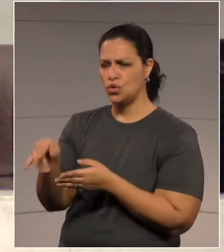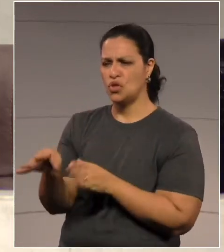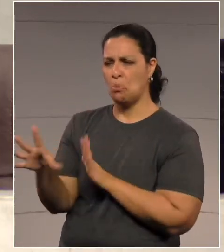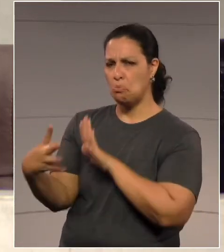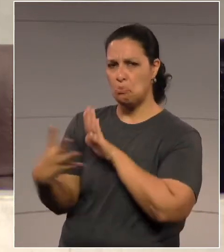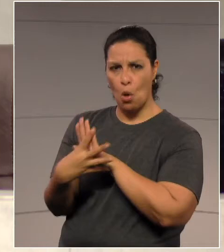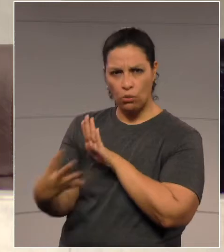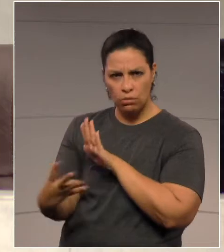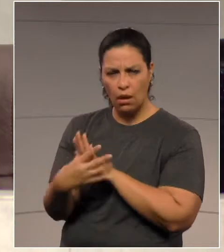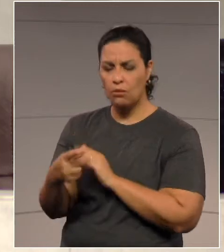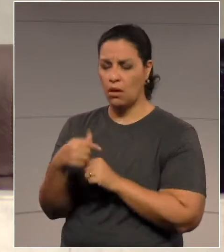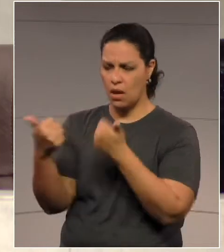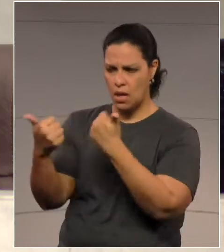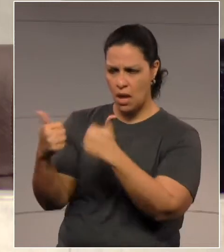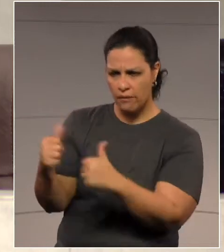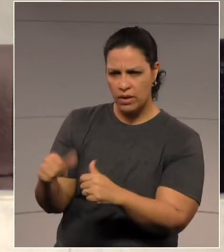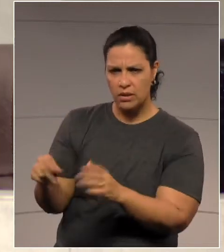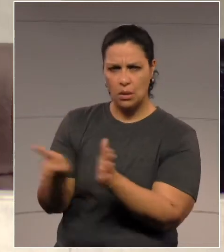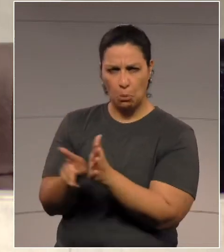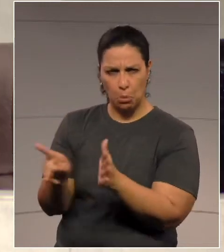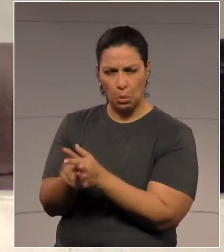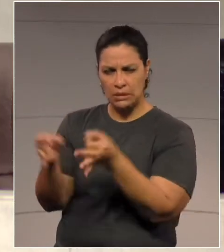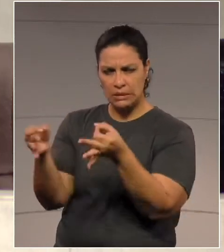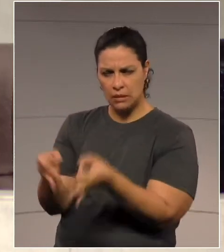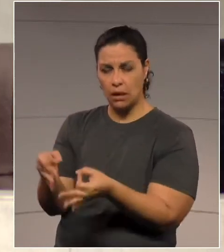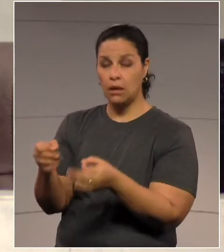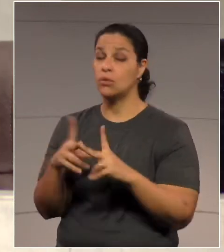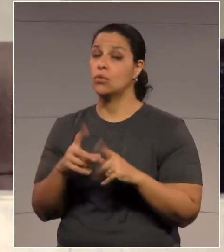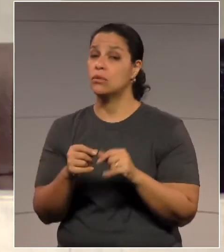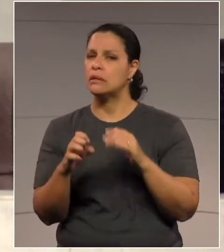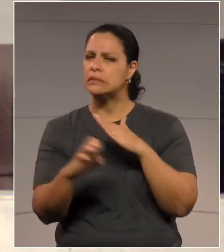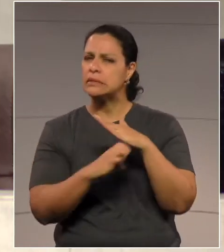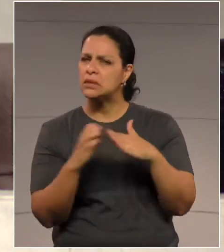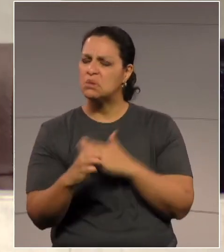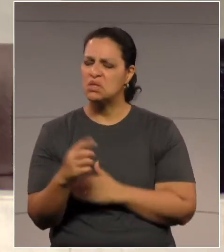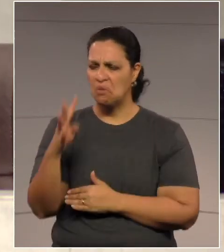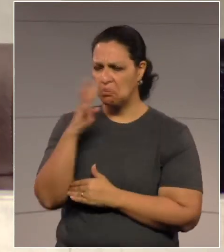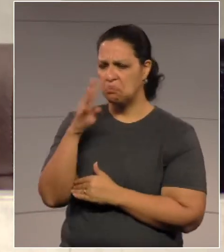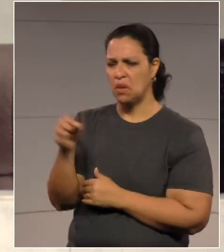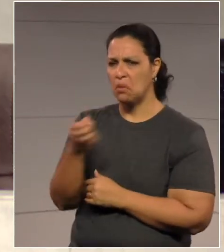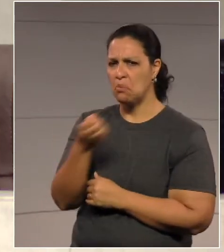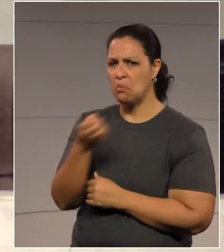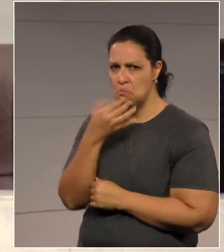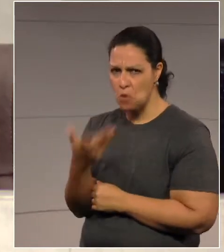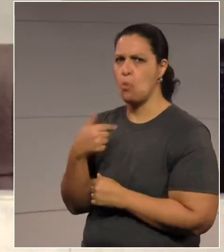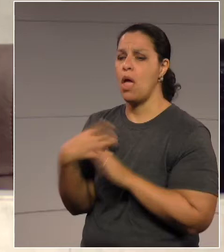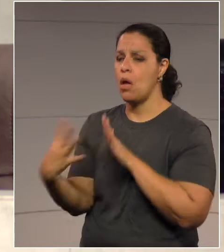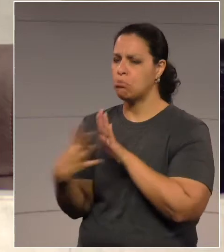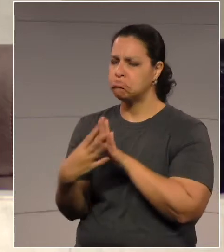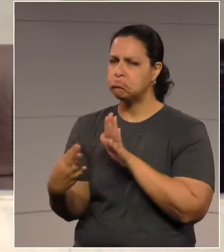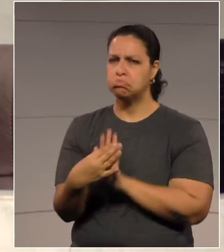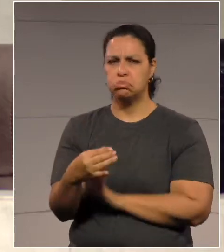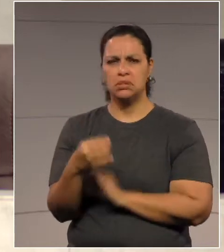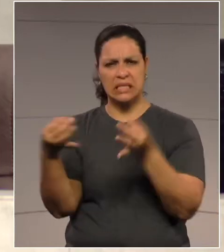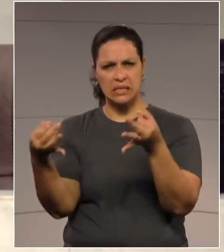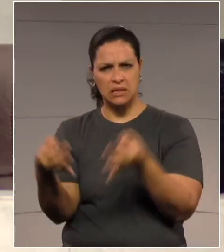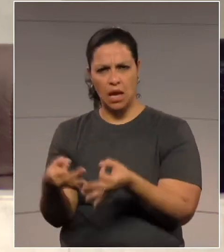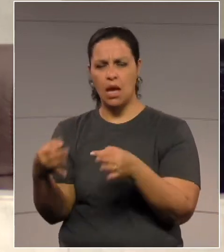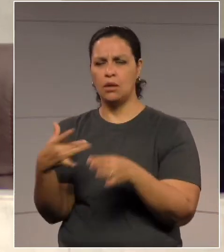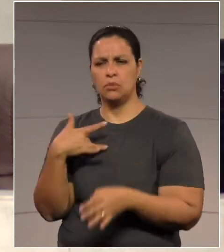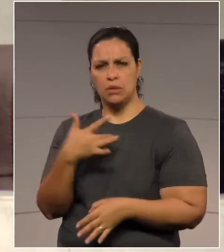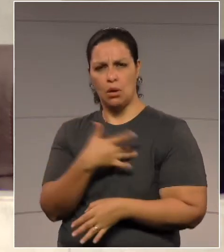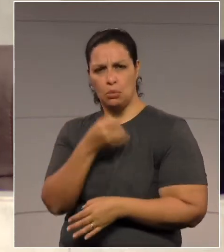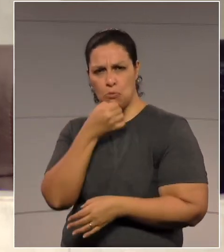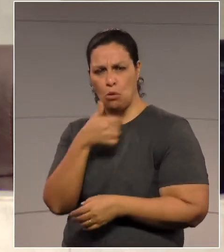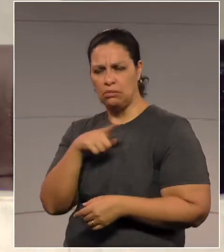exemplar, ela tem uma avaliação por parte do mercado muito boa, ela é um exemplo de empresa